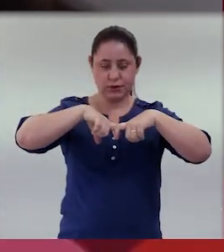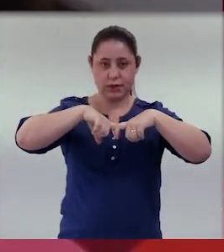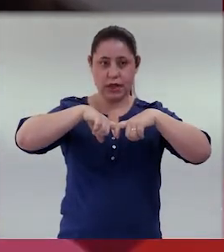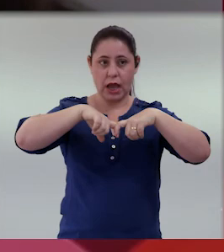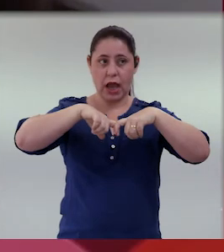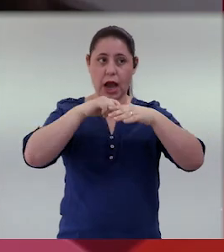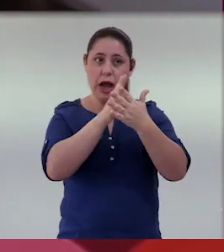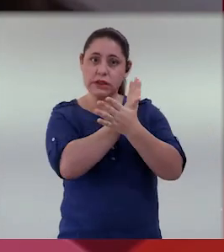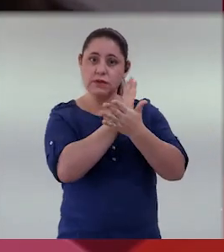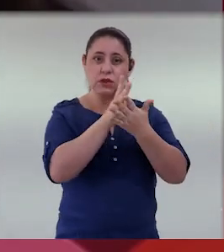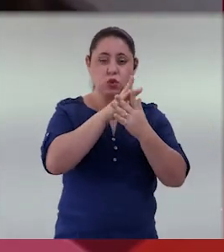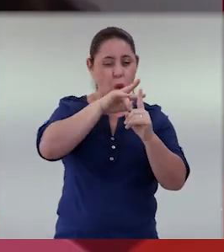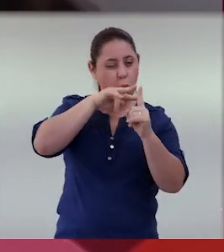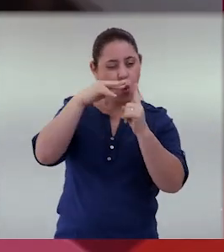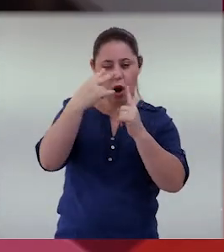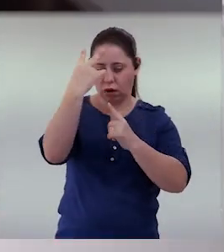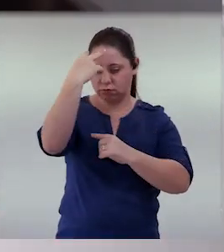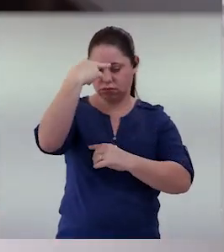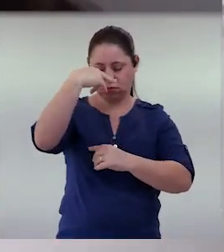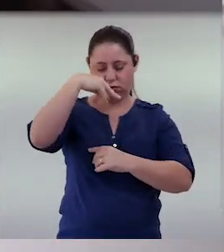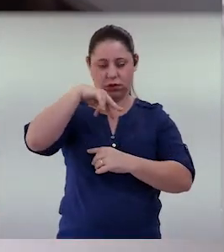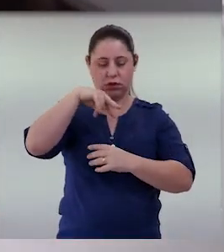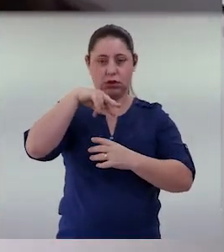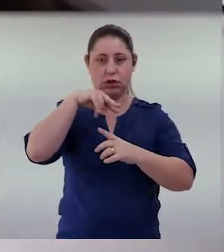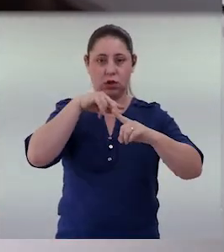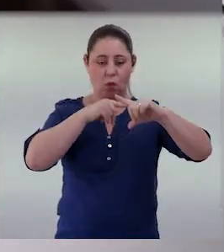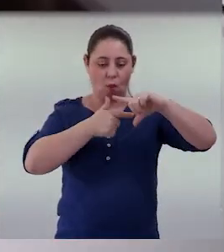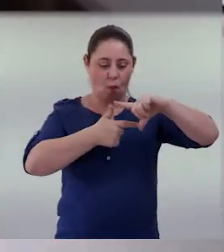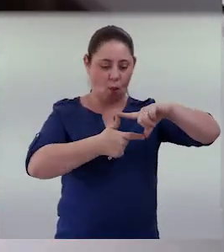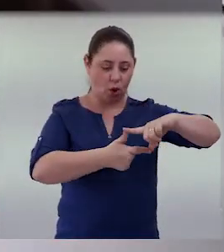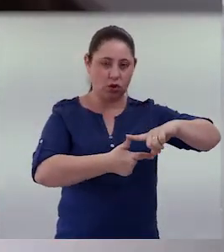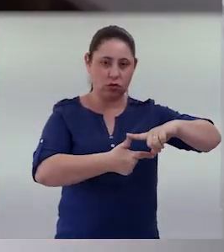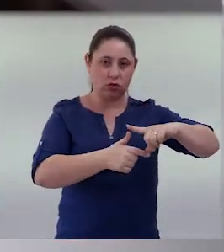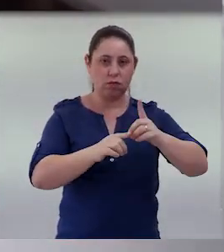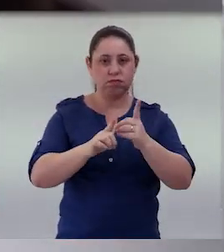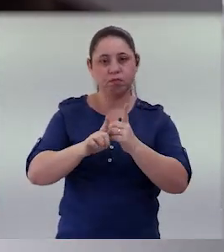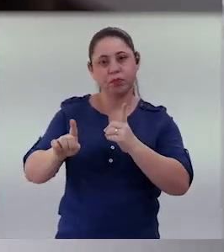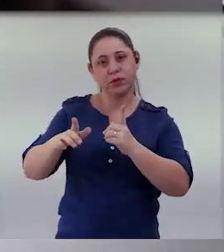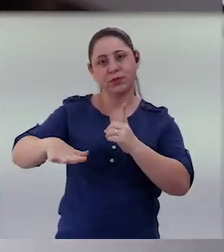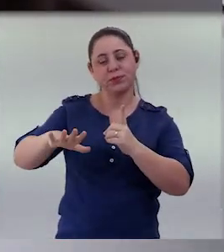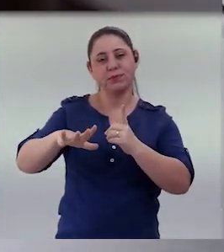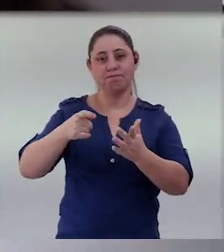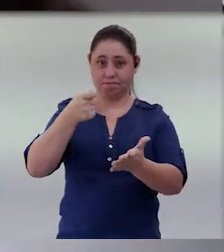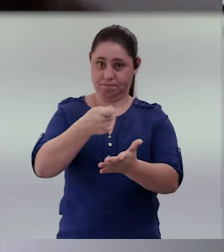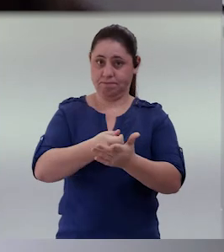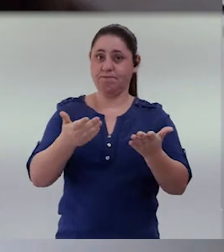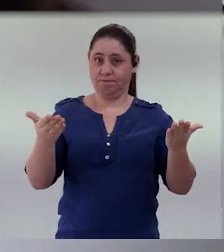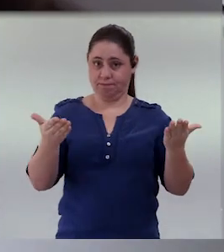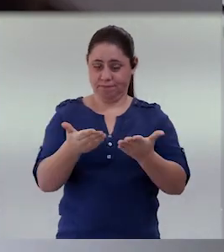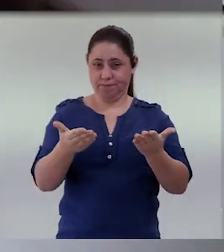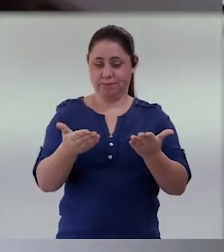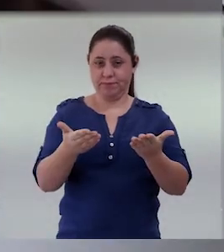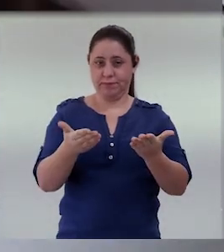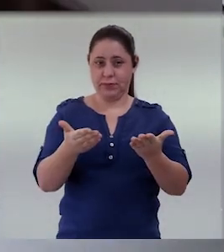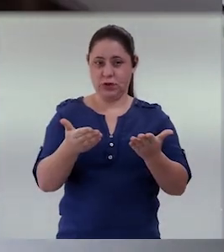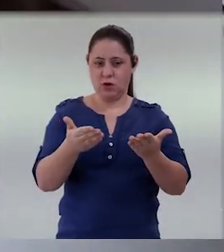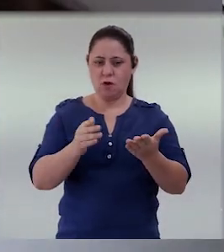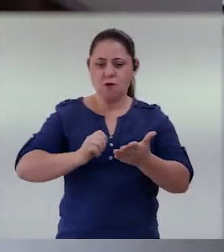muitas vezes esse olhar diferenciado que o isolamento nos impõe